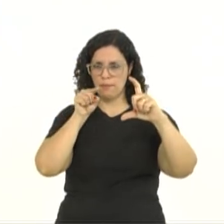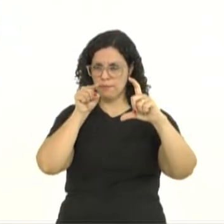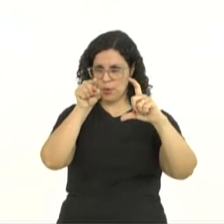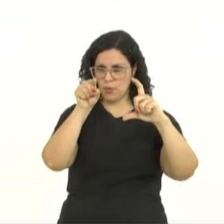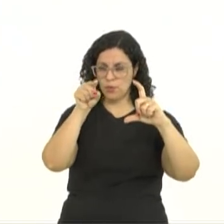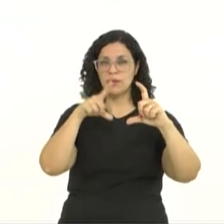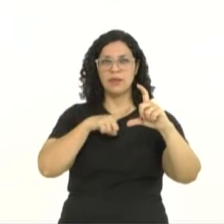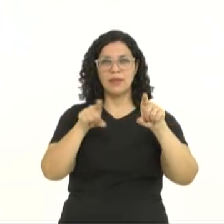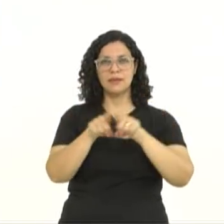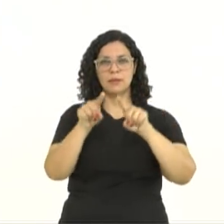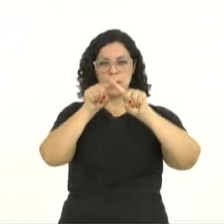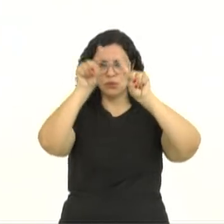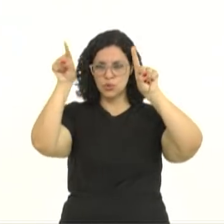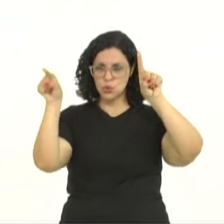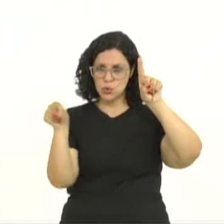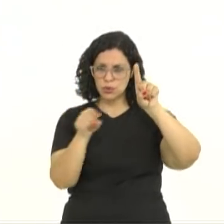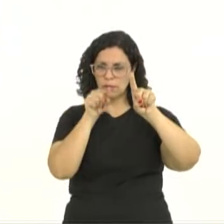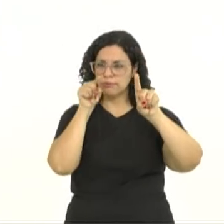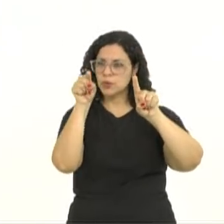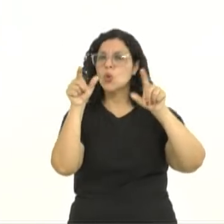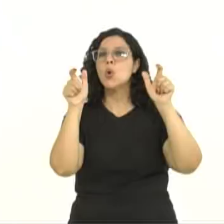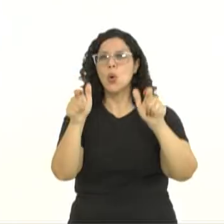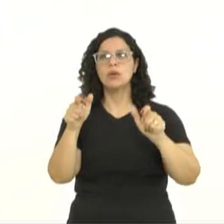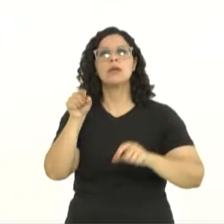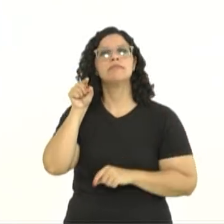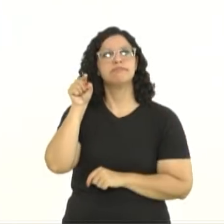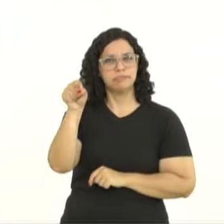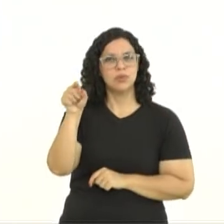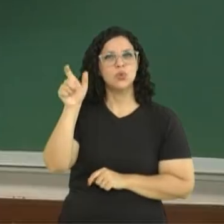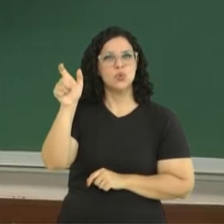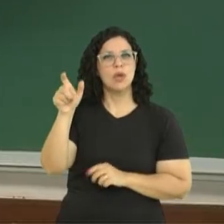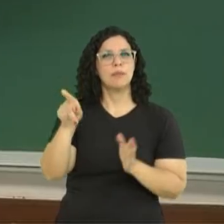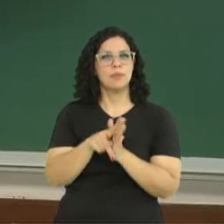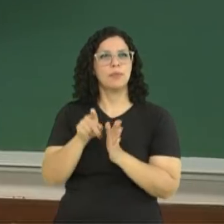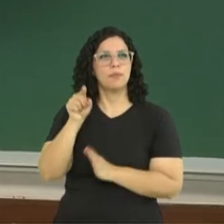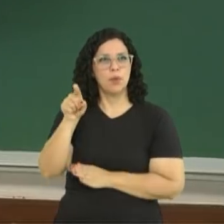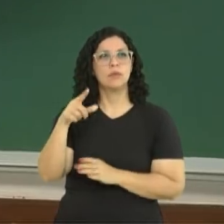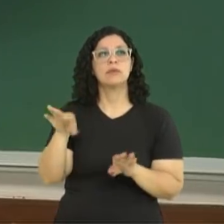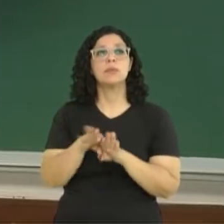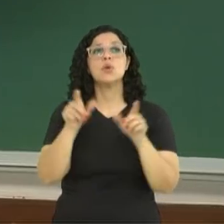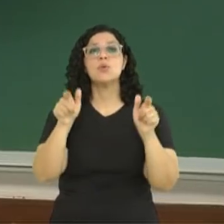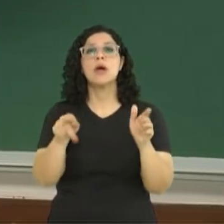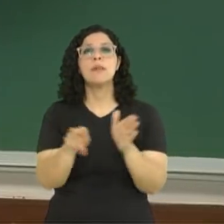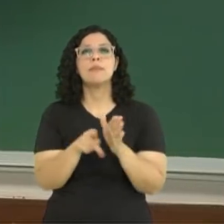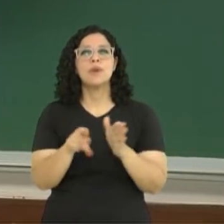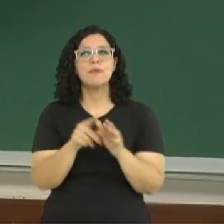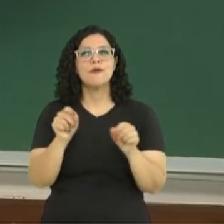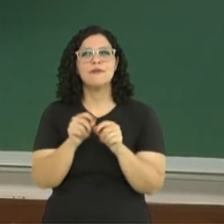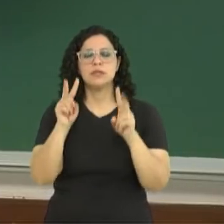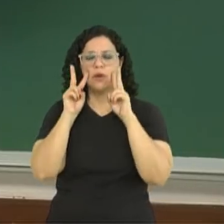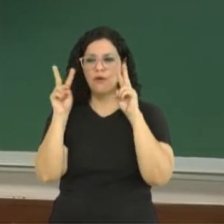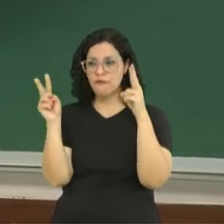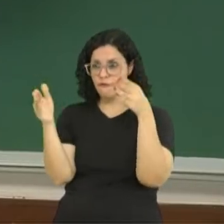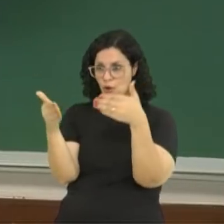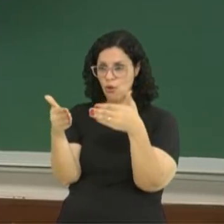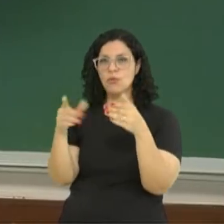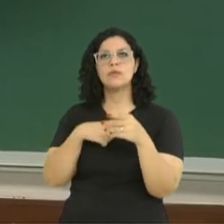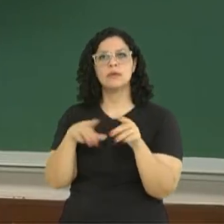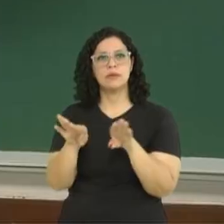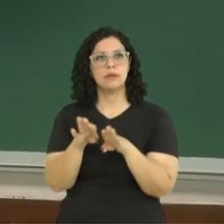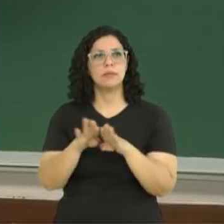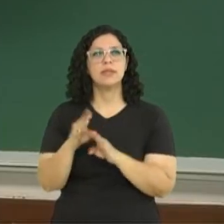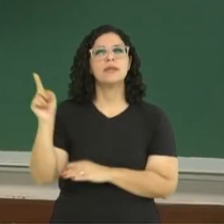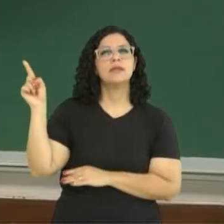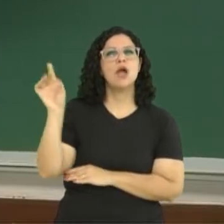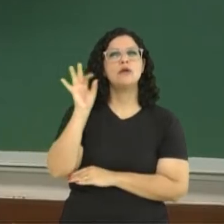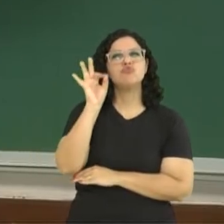que é um círculo. Para onde teu olhar está sendo atraído? Para esse canto do teu ponto. Então, o ponto dentro das artes, ele atrai teu olhar para algum lugar. E essa